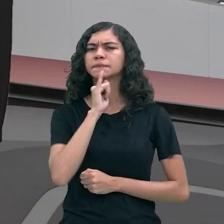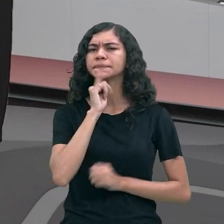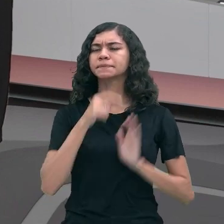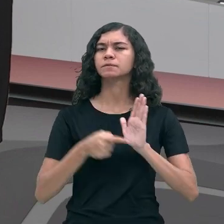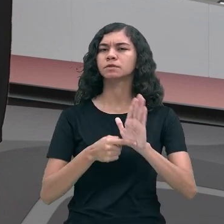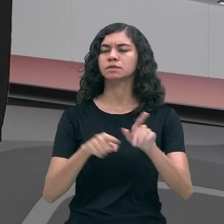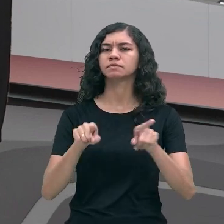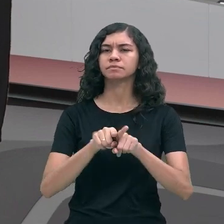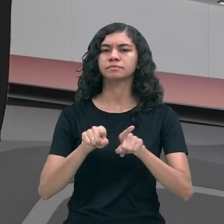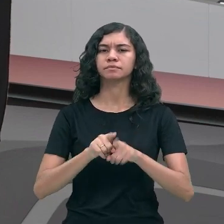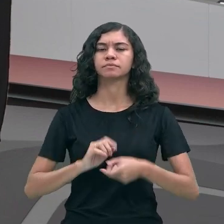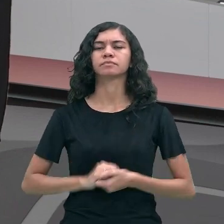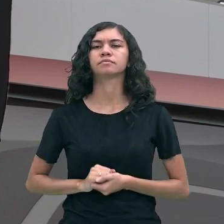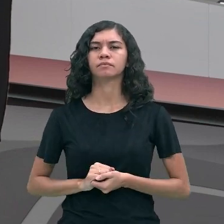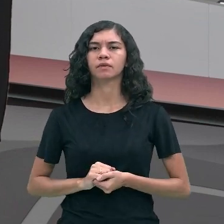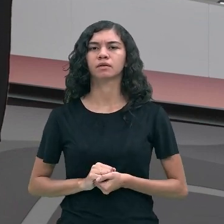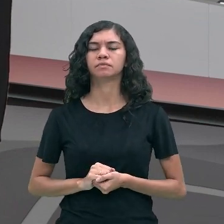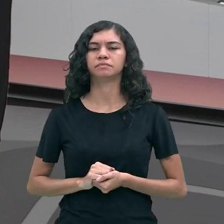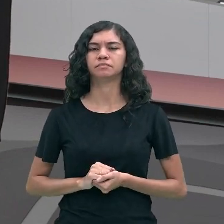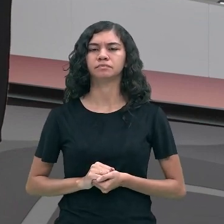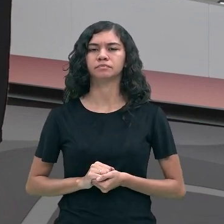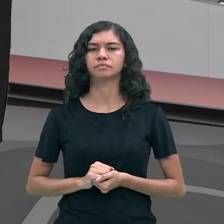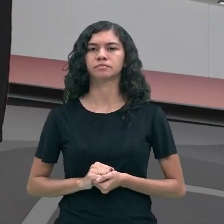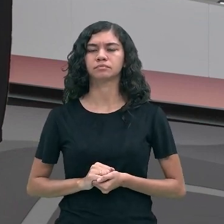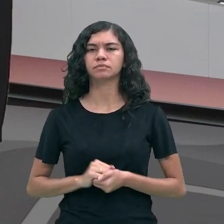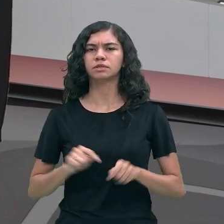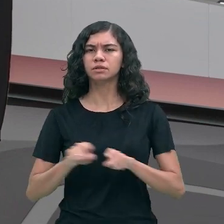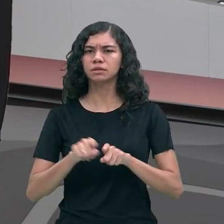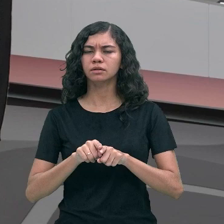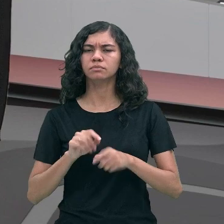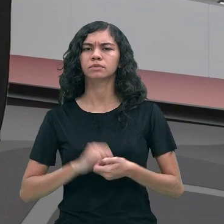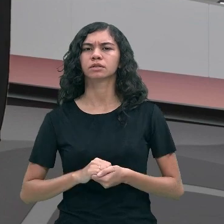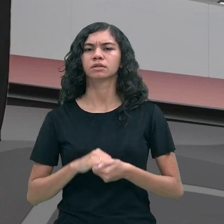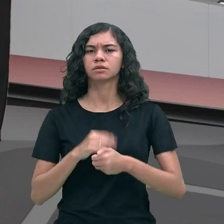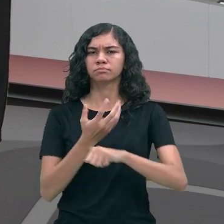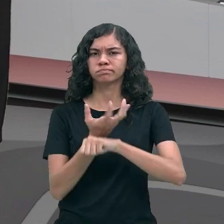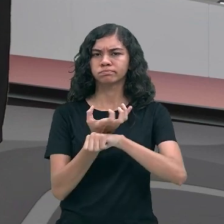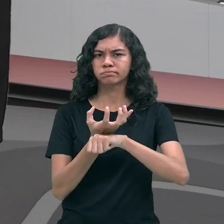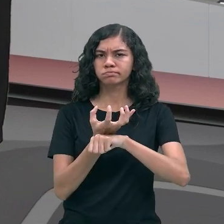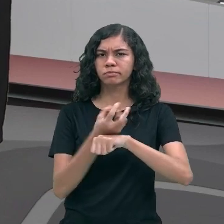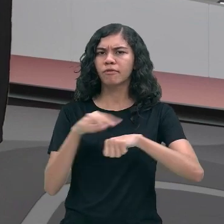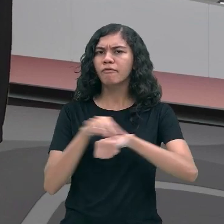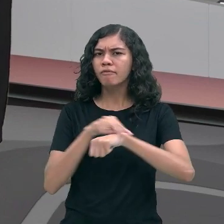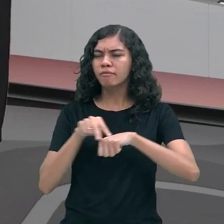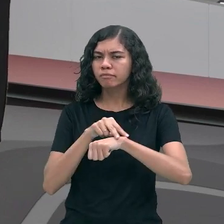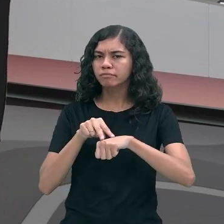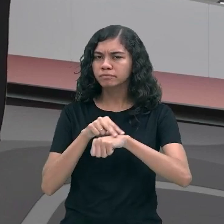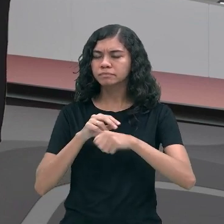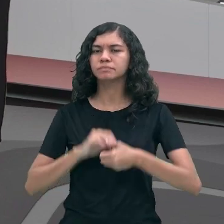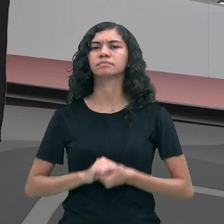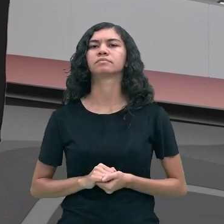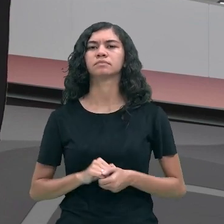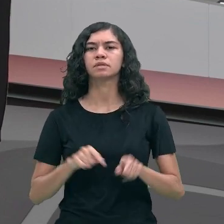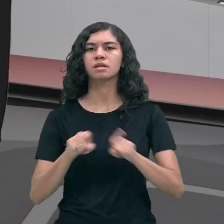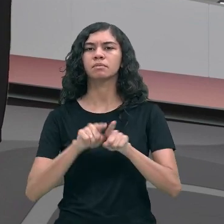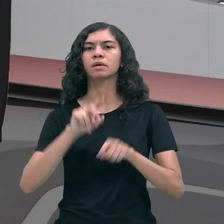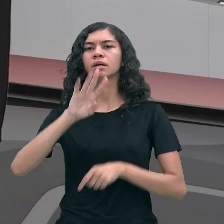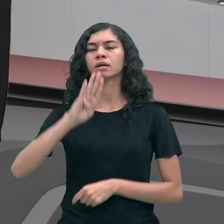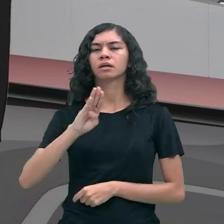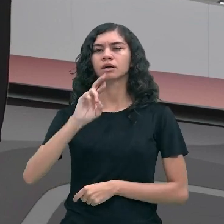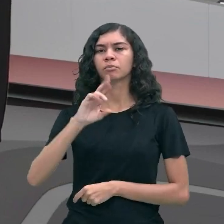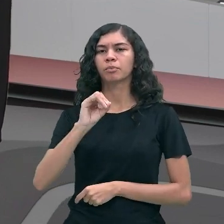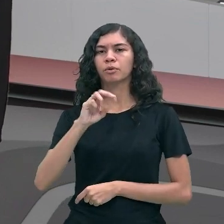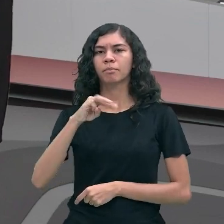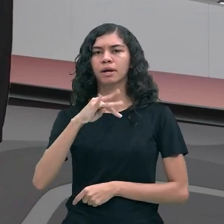da mata de igapó, a gente pode falar da Vitória Régia, a gente pode falar das bromélias, tá bom? Que vão estar dentro da mata